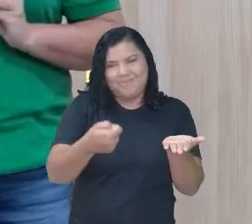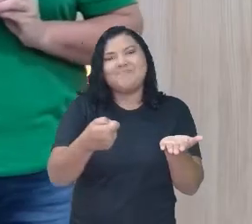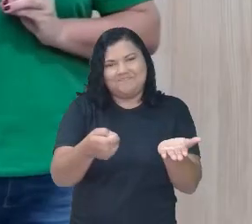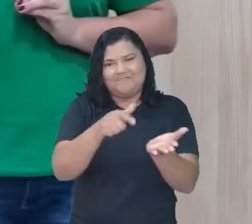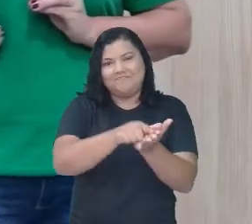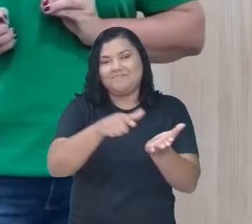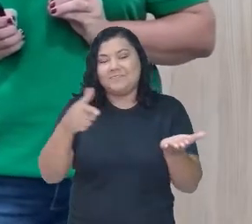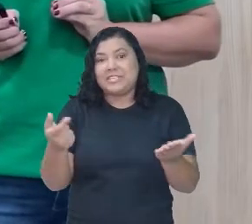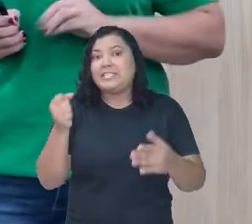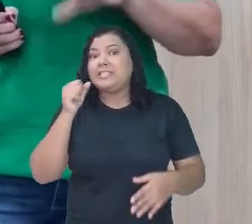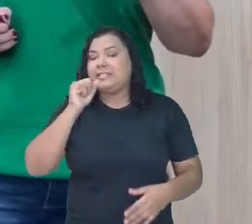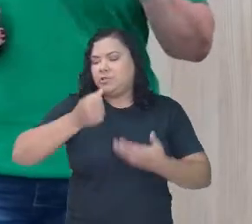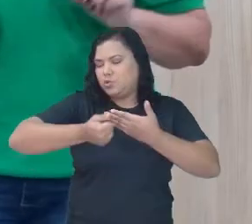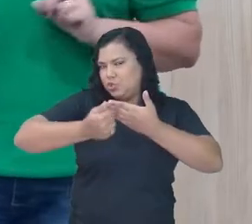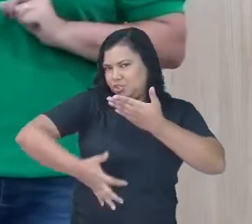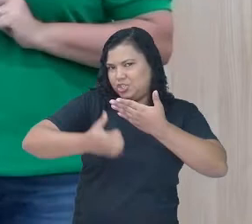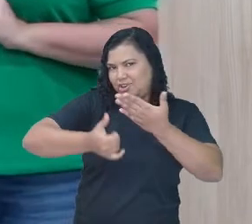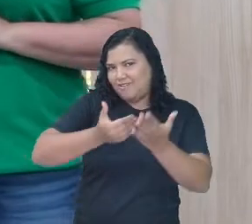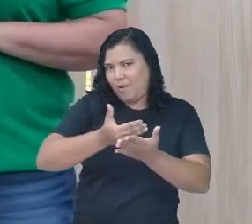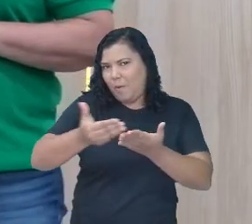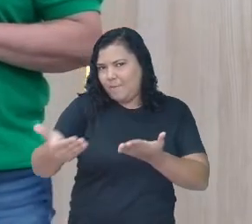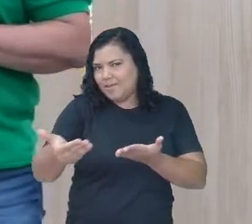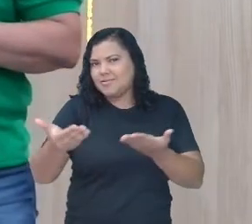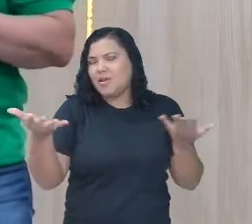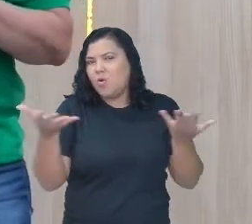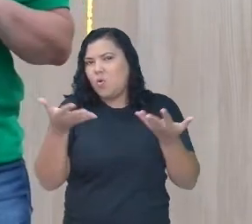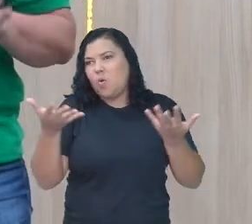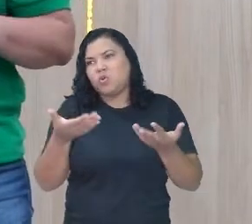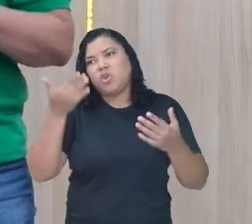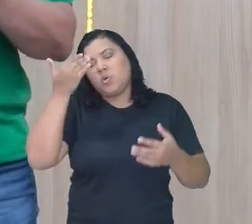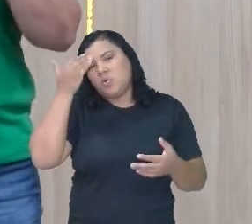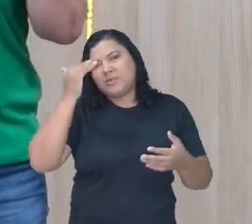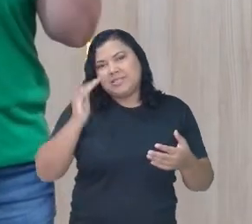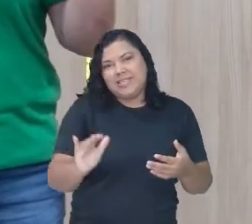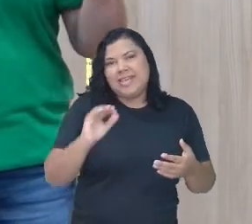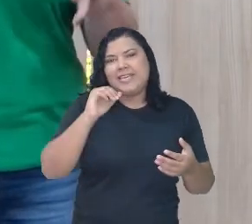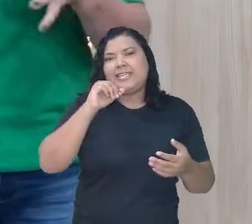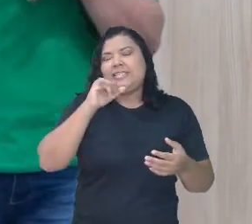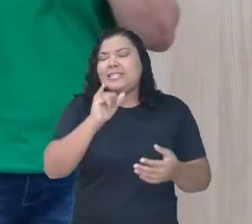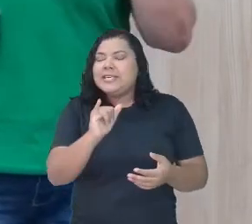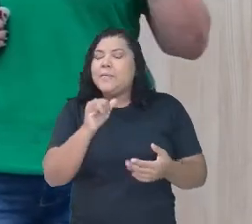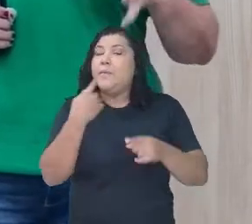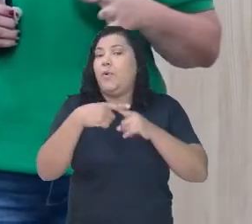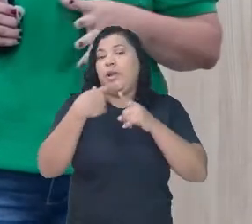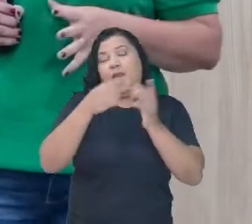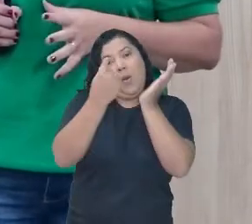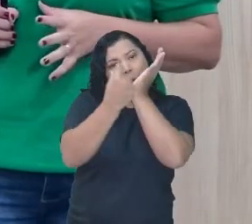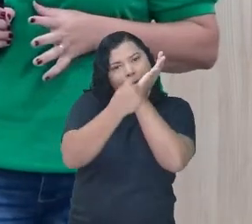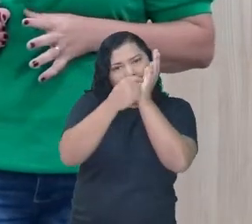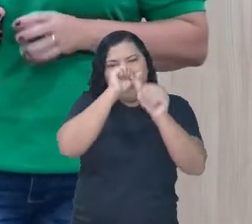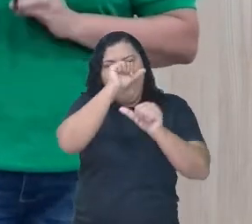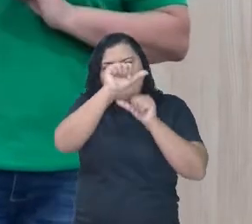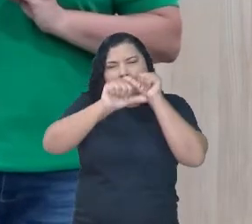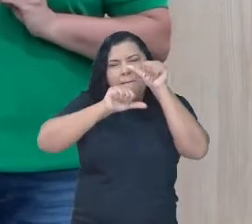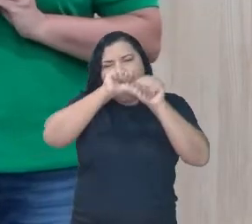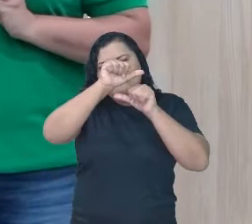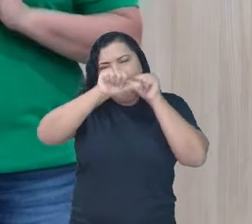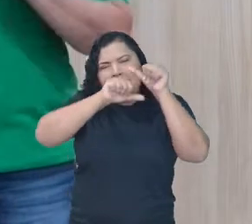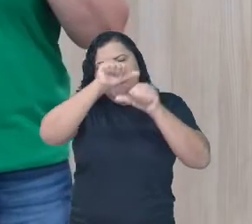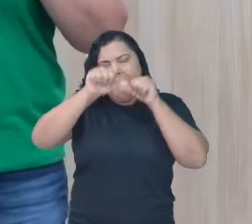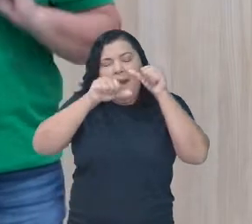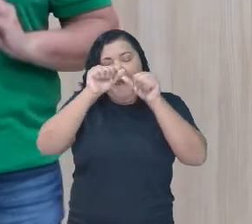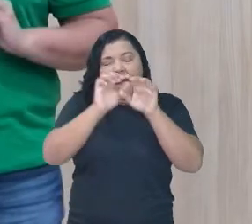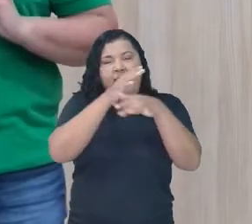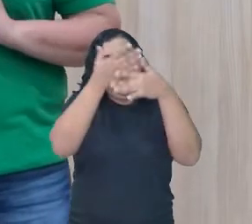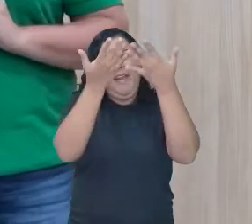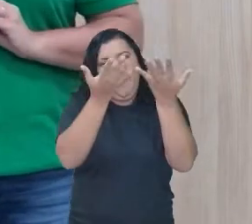a funcionar hoje, eu gostaria de ouvir vocês. Eu não sei, ele está passando pelo processo de atualização. E aí,